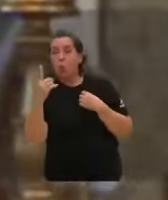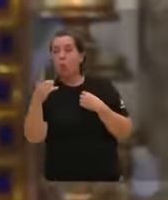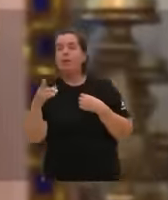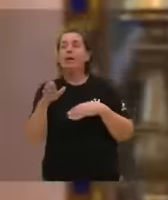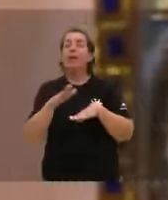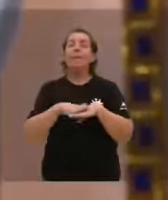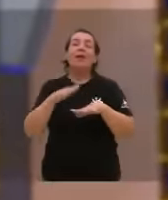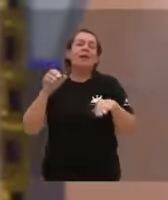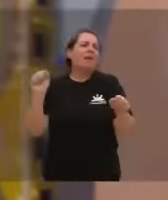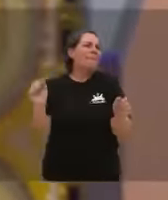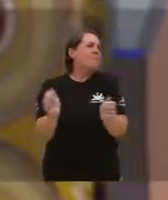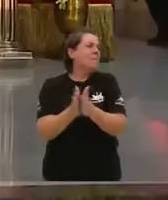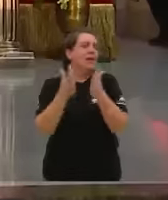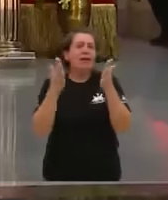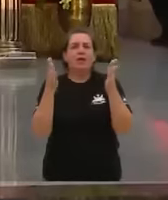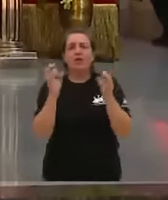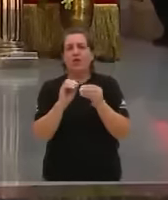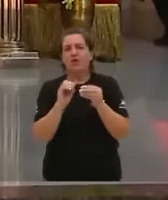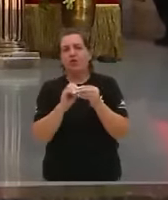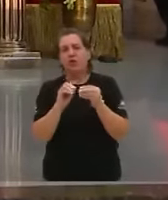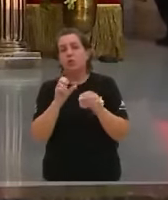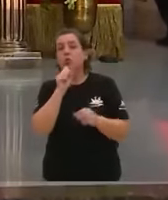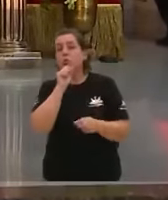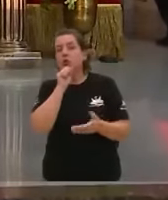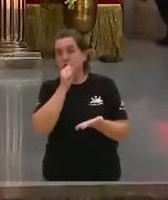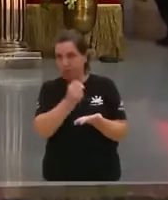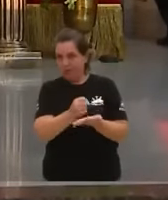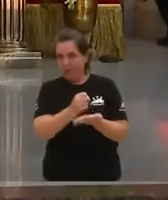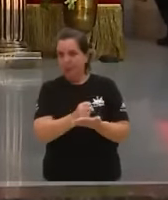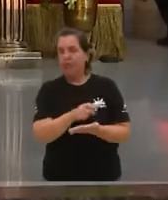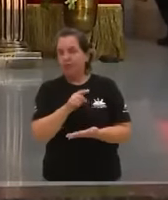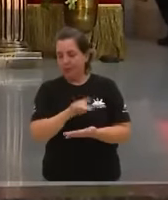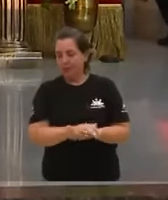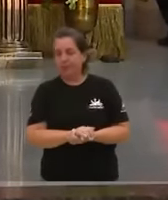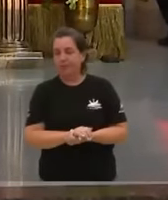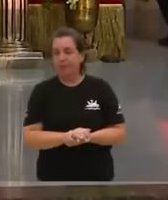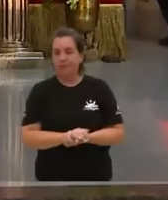mais milagres faz no Antigo Testamento, vocês vão me acompanhar.